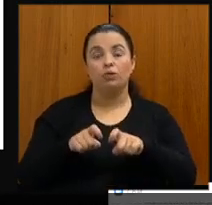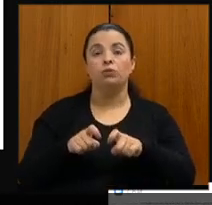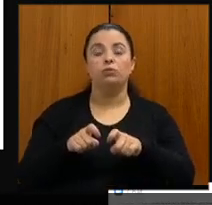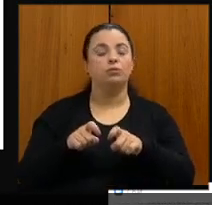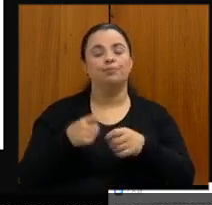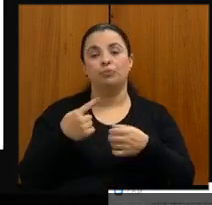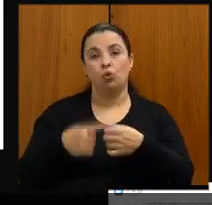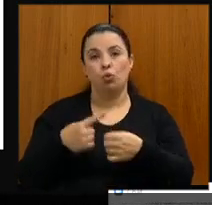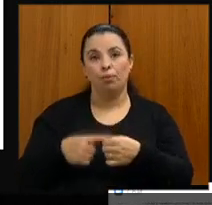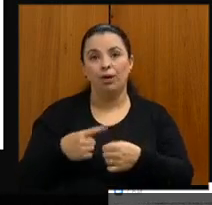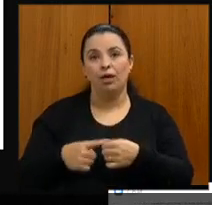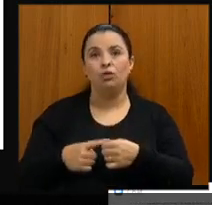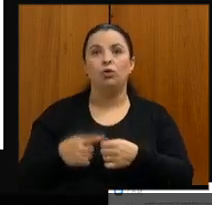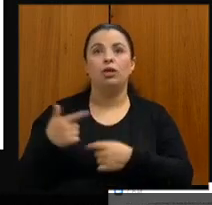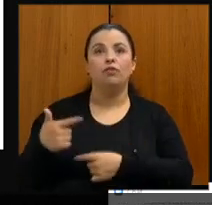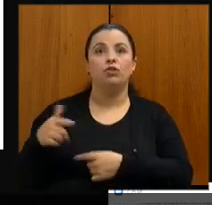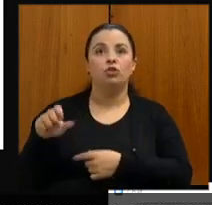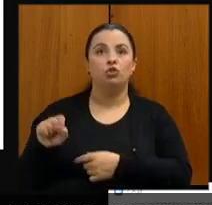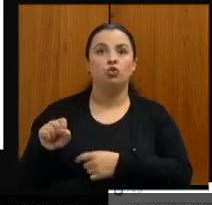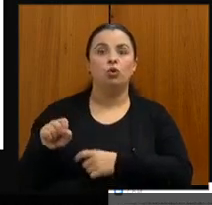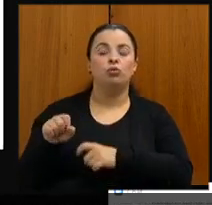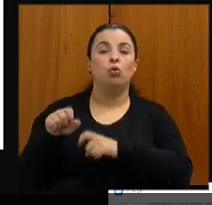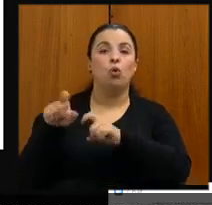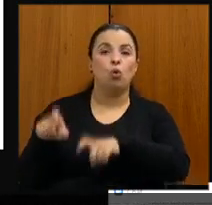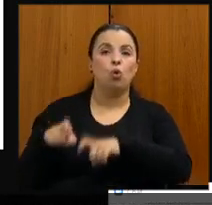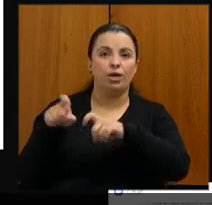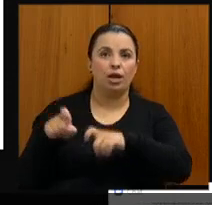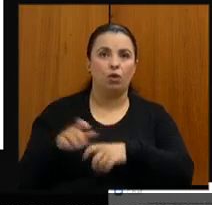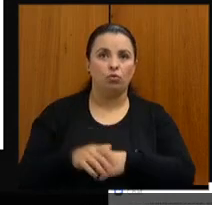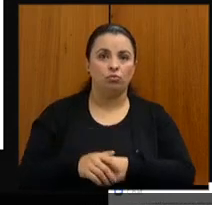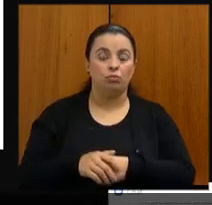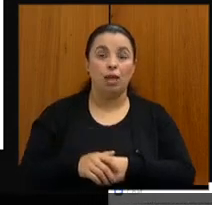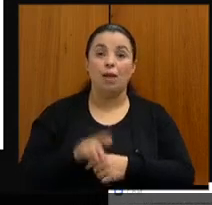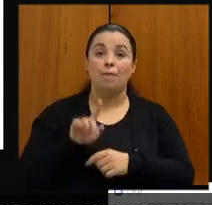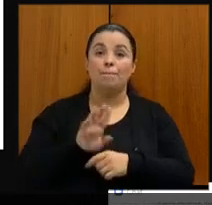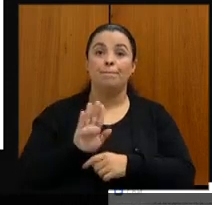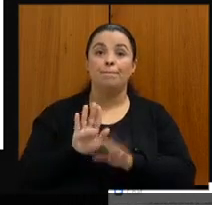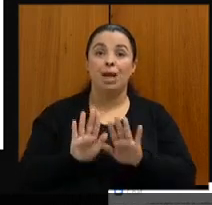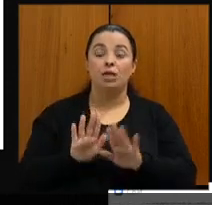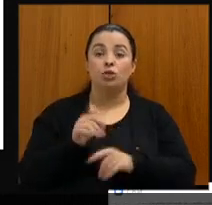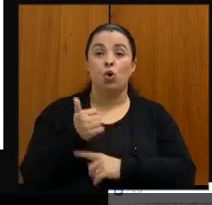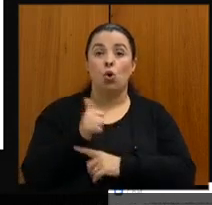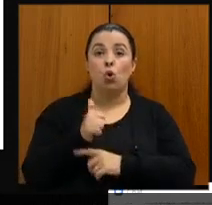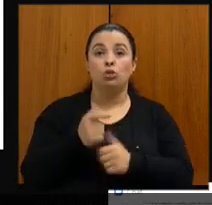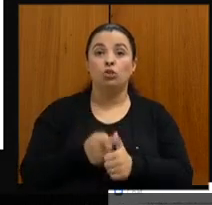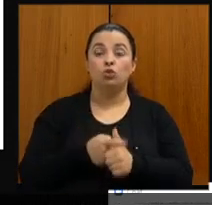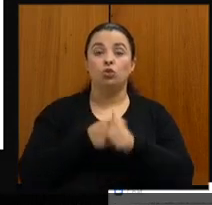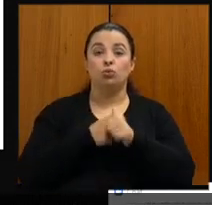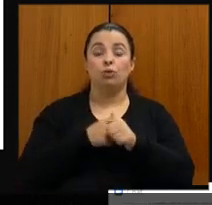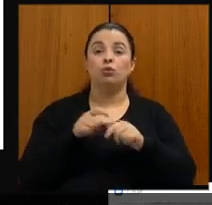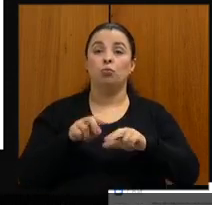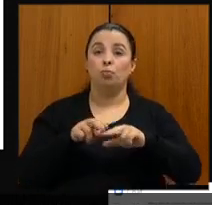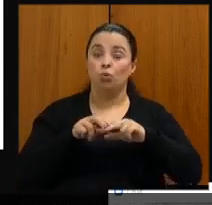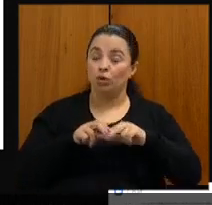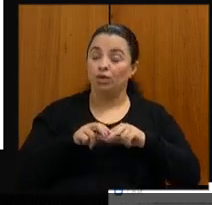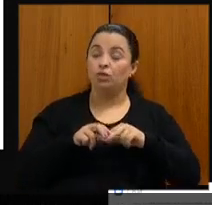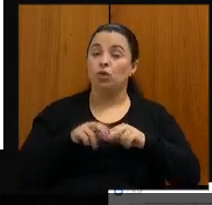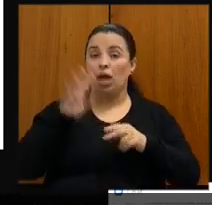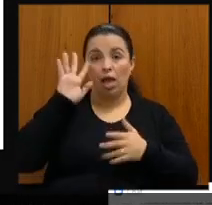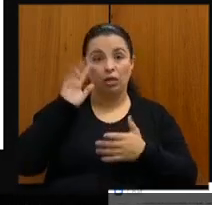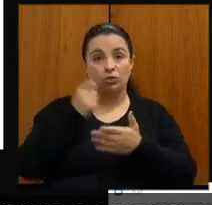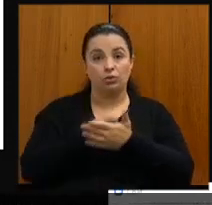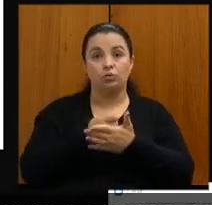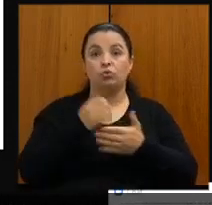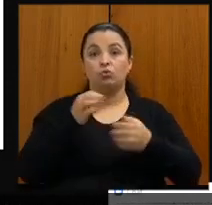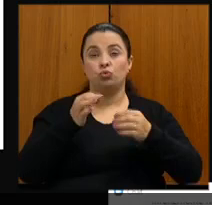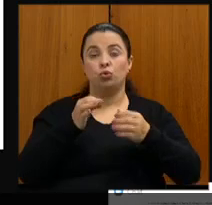desses 49 casos 11 estão suspensos com base na decisão do supremo tribunal Tribunal Federal